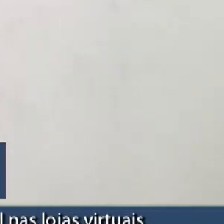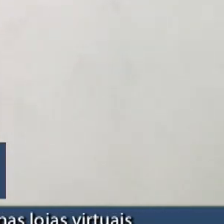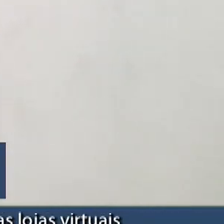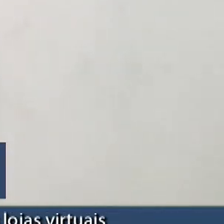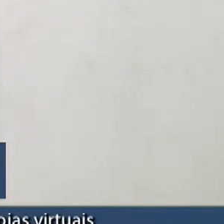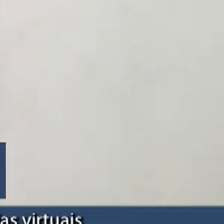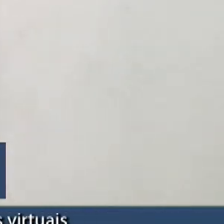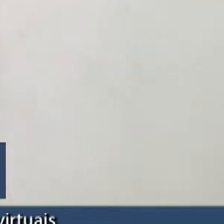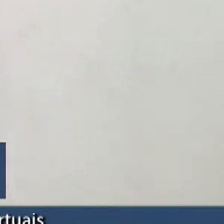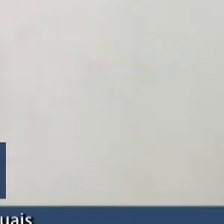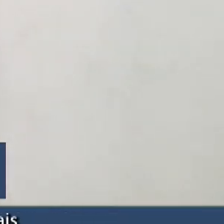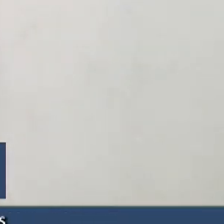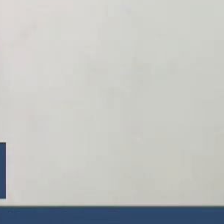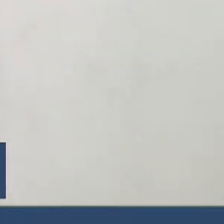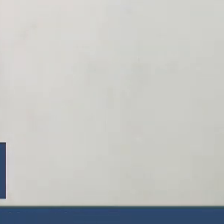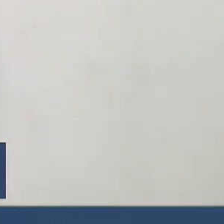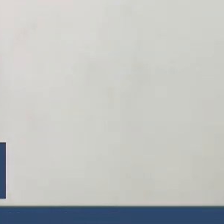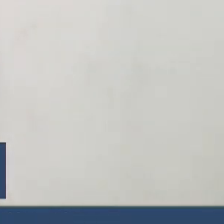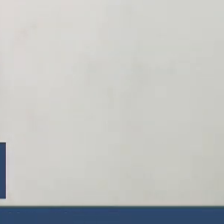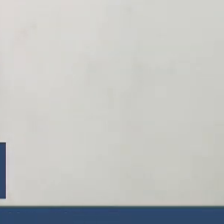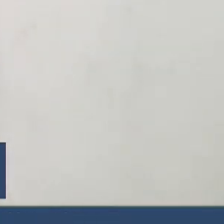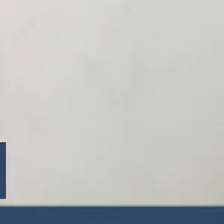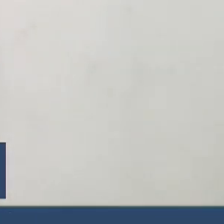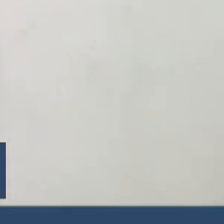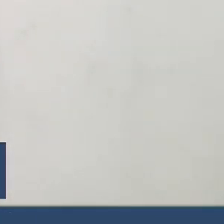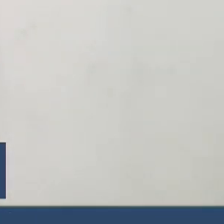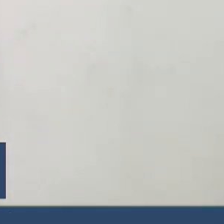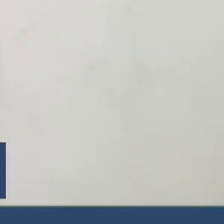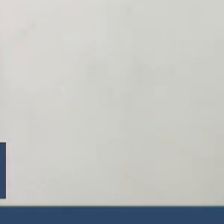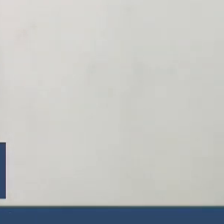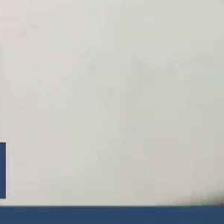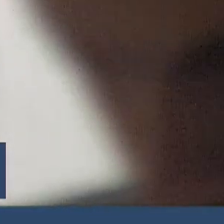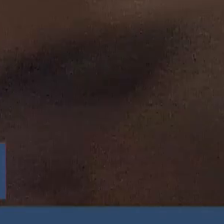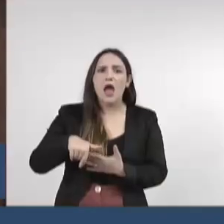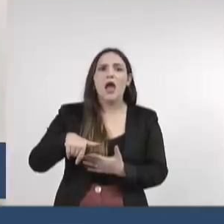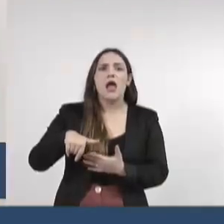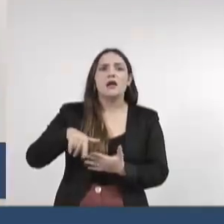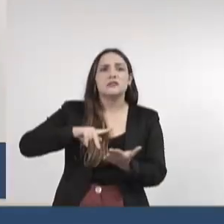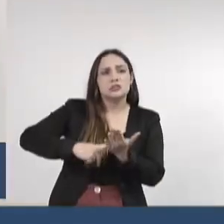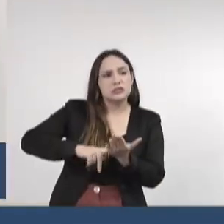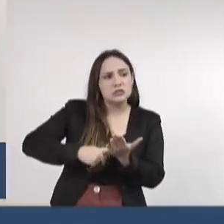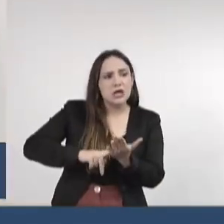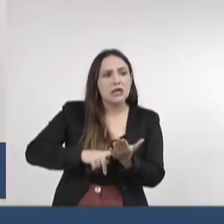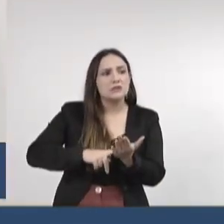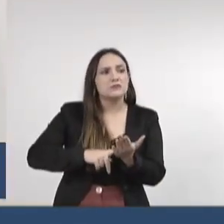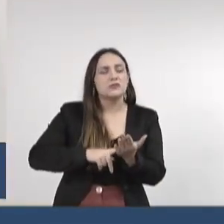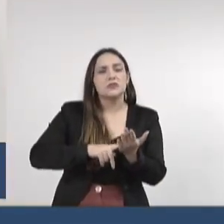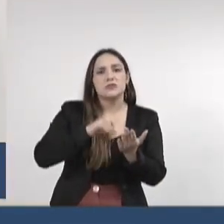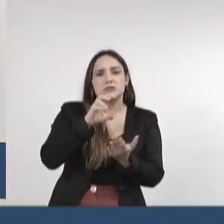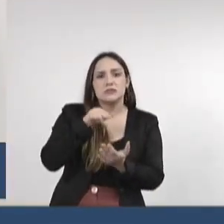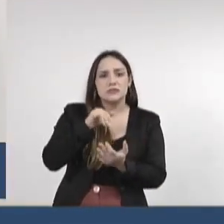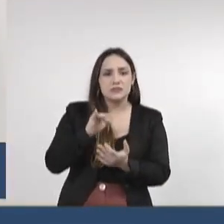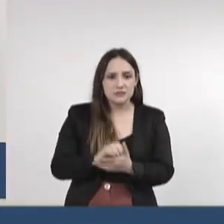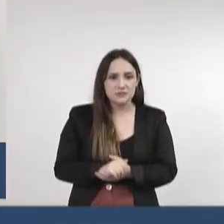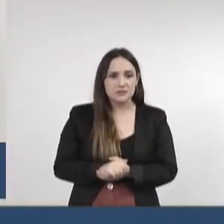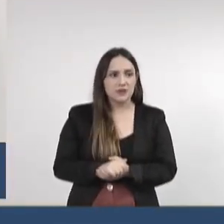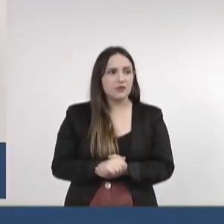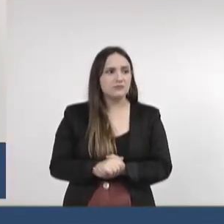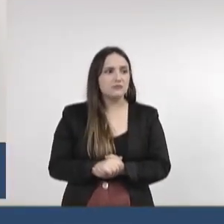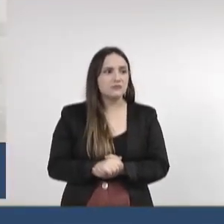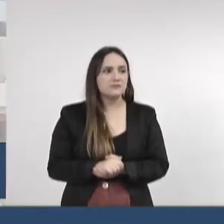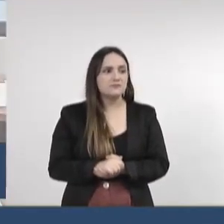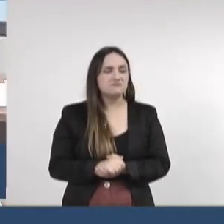que muitos já falavam, a boca pequena, de que o CIMI sempre esteve por